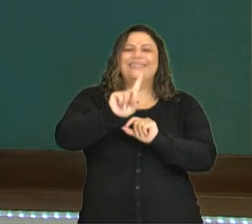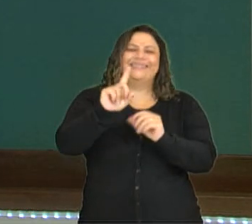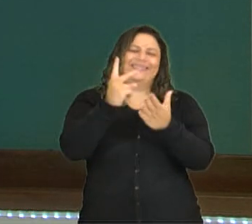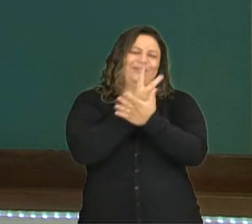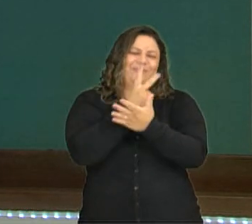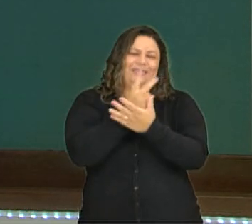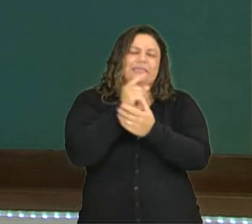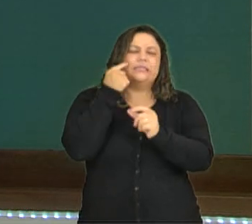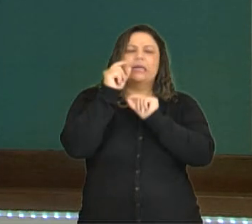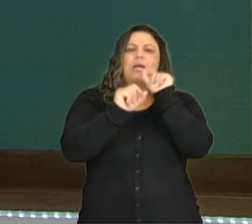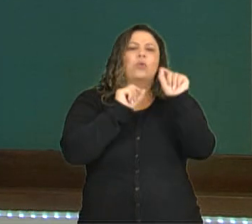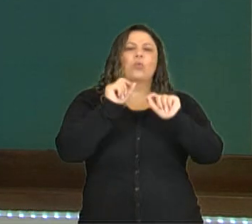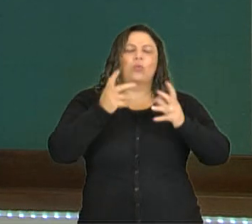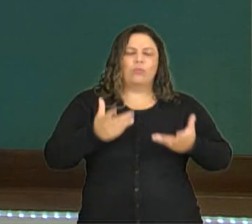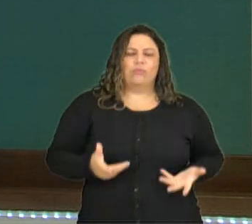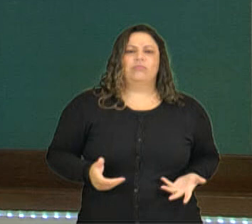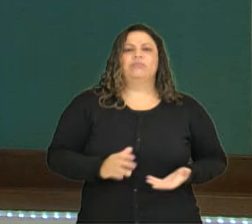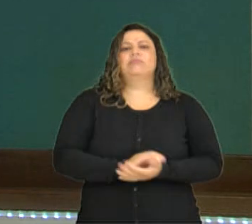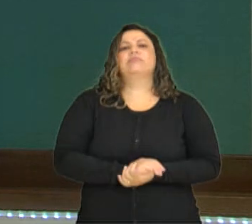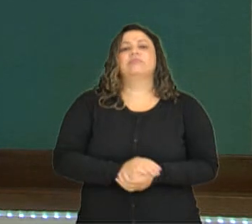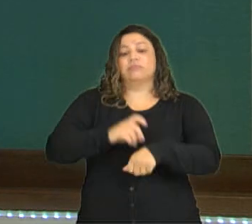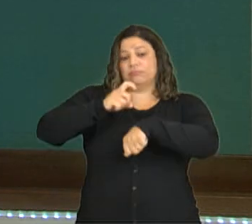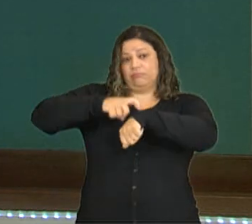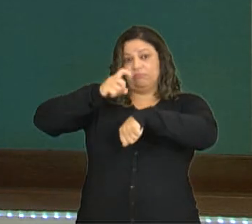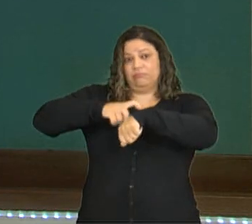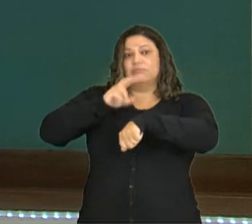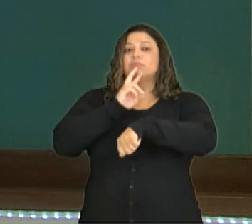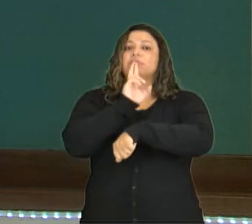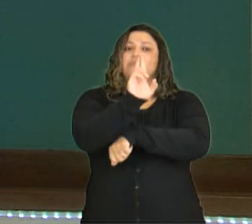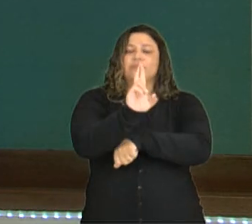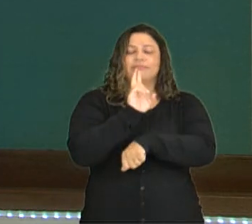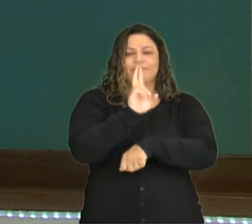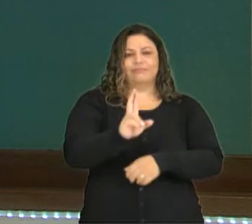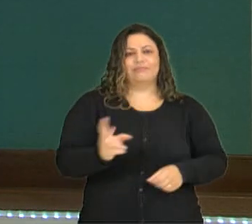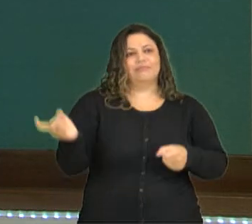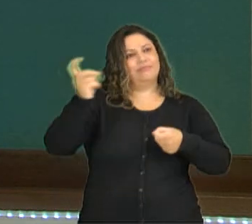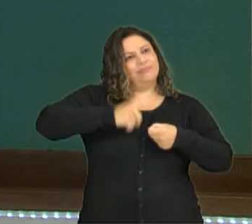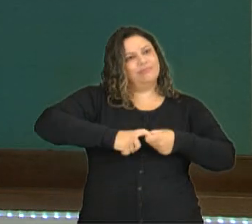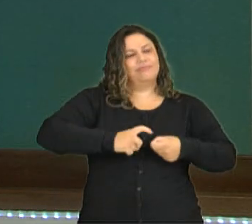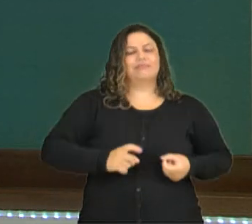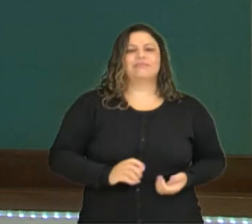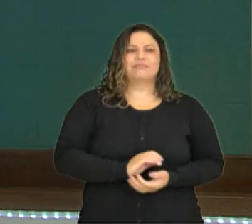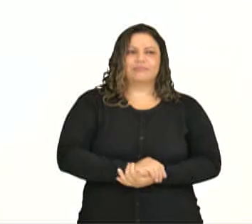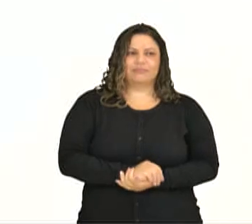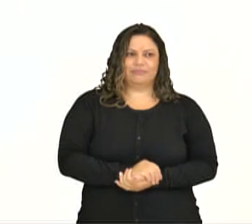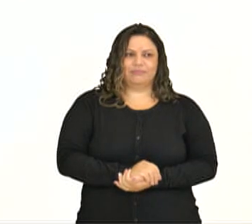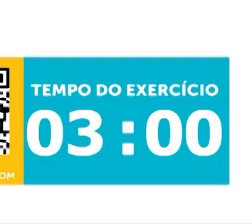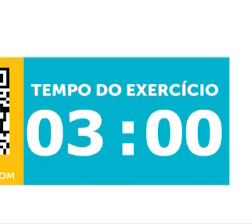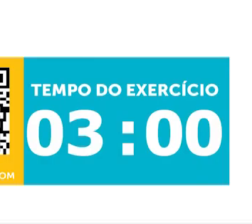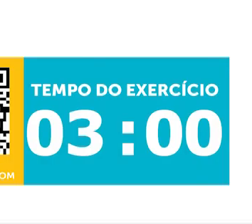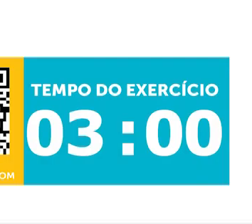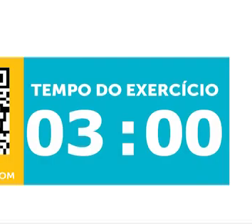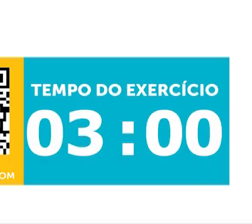da capoeira? Vou dar um tempinho para vocês responderem e já voltamos com a resposta correta.